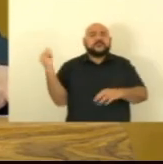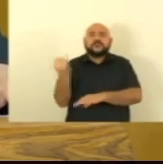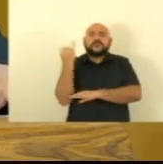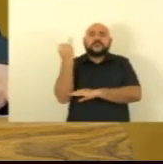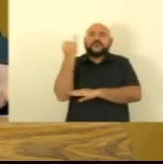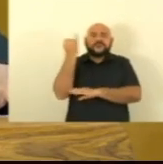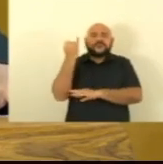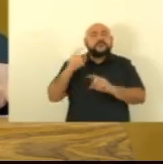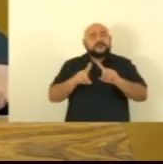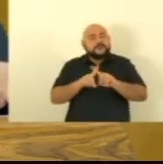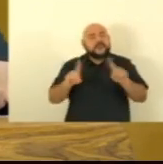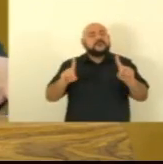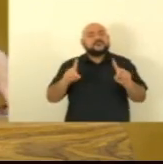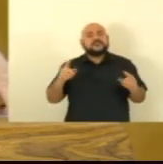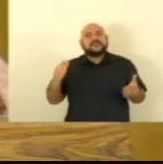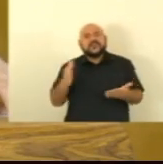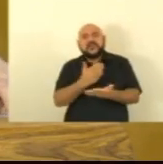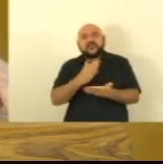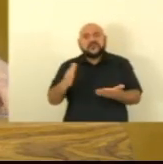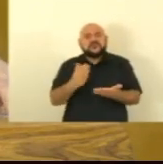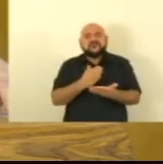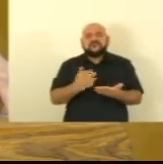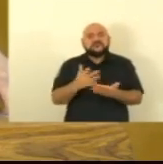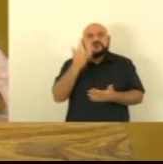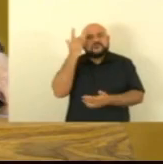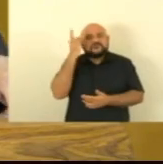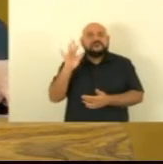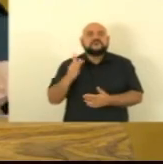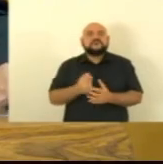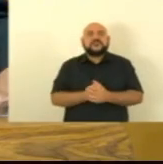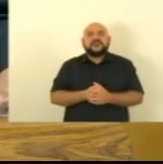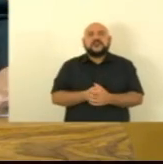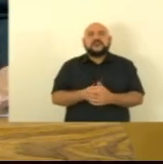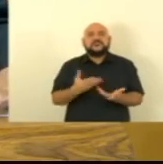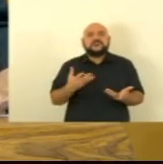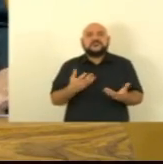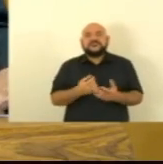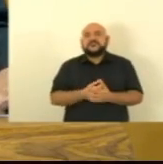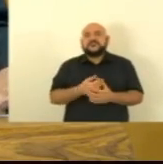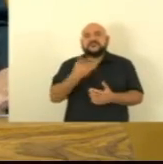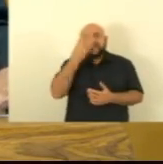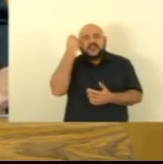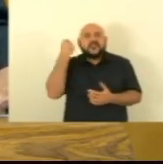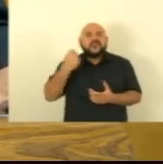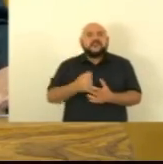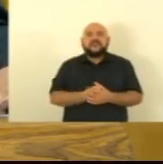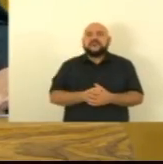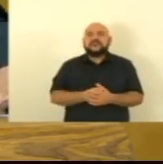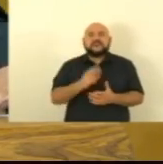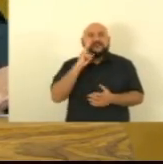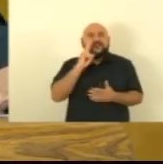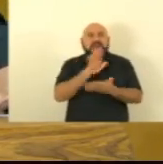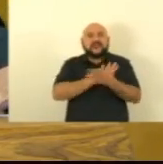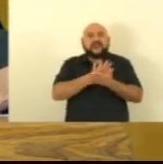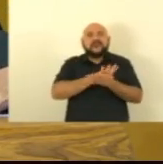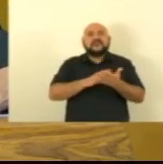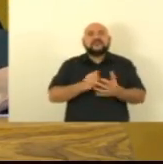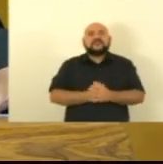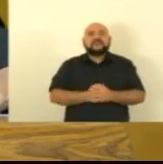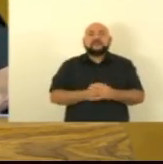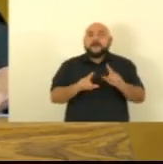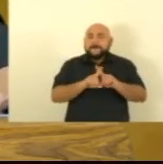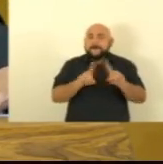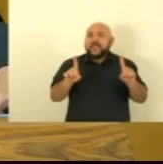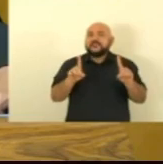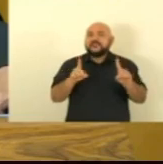passa despercebido. Só não passa despercebido quem é o pai e